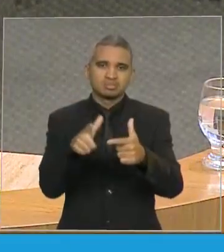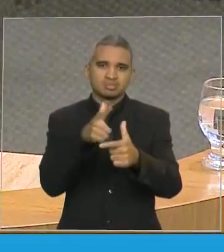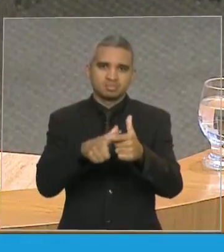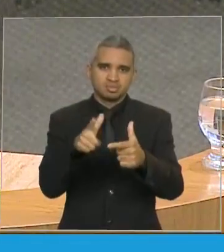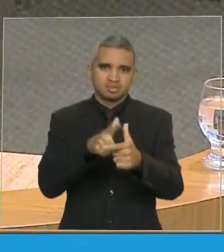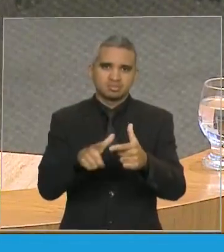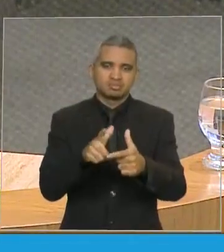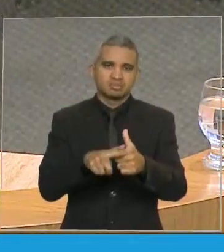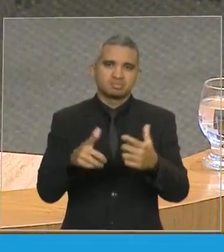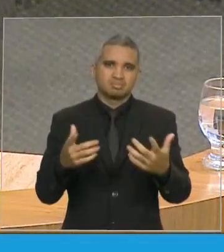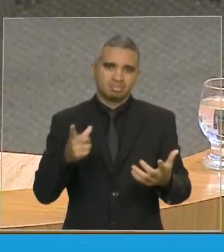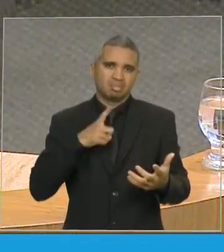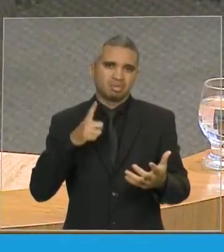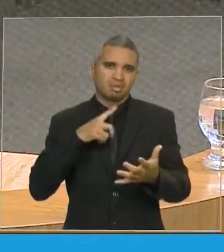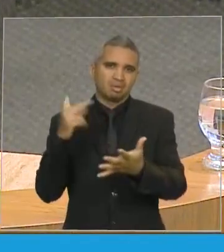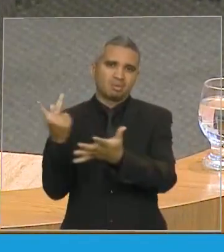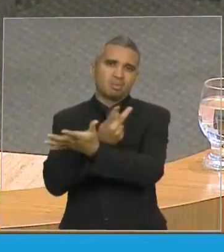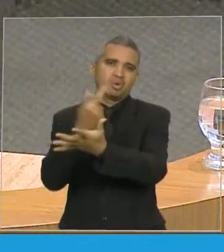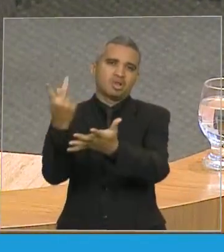mais gritando.